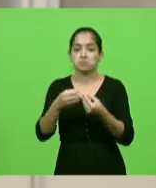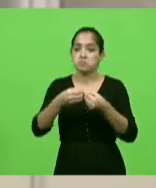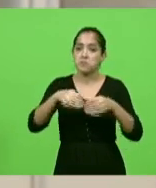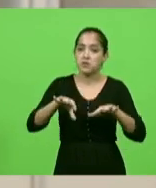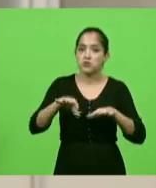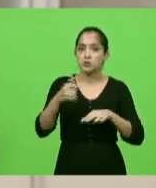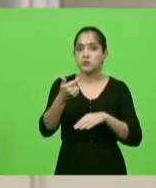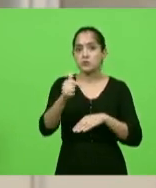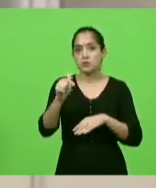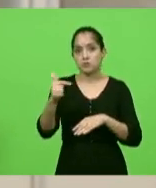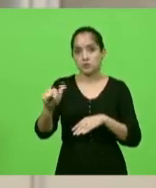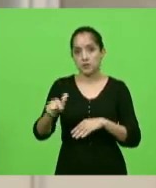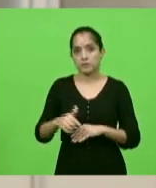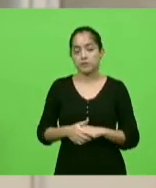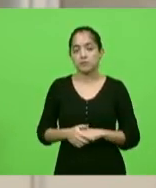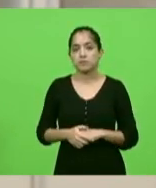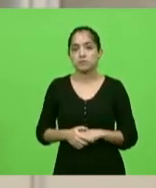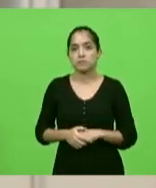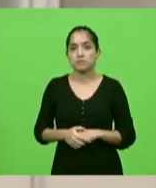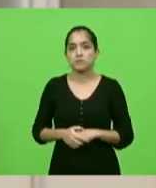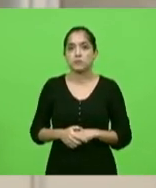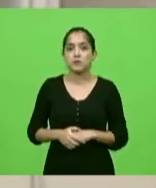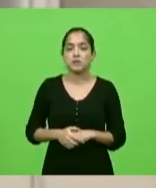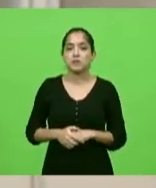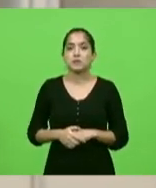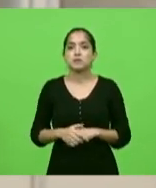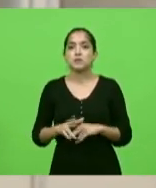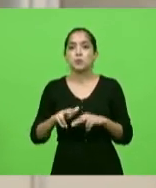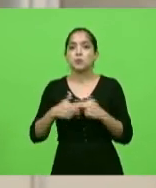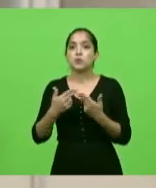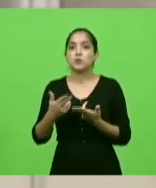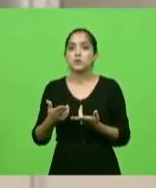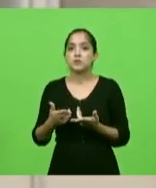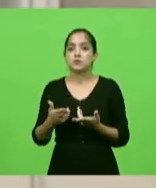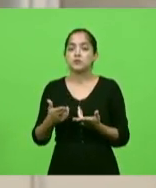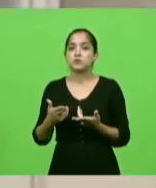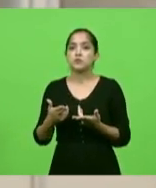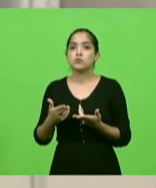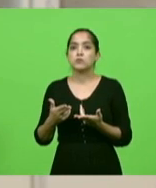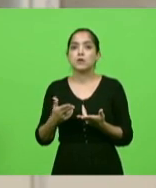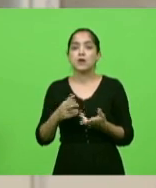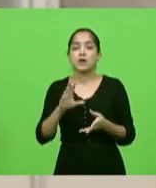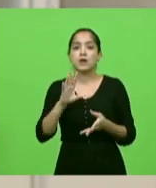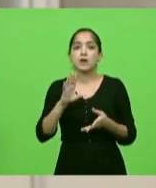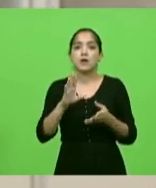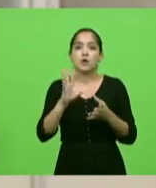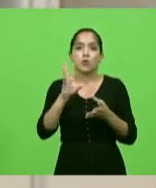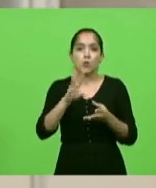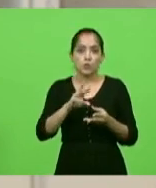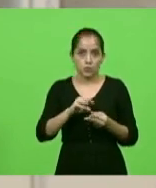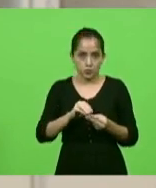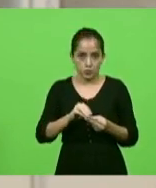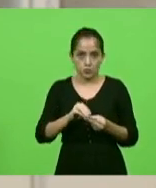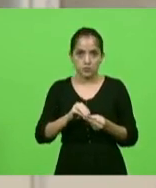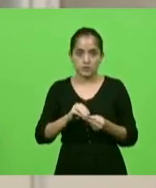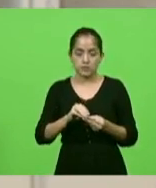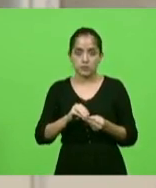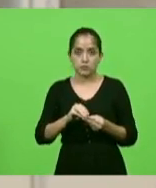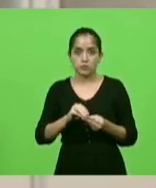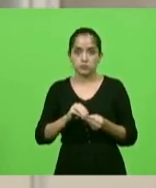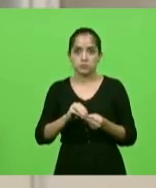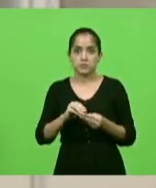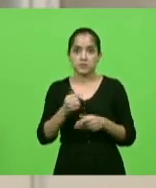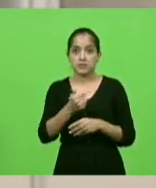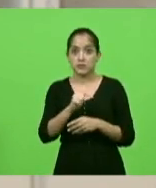prejuízo o ovo bom então diante disso concluindo-se pela ausência de justa causa